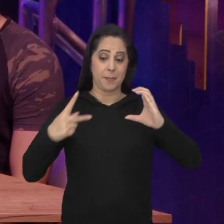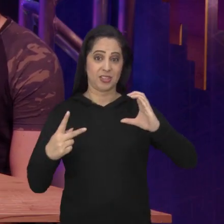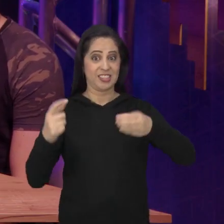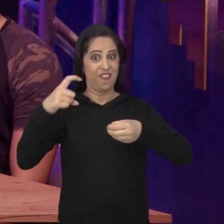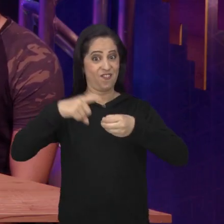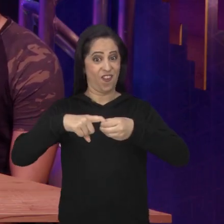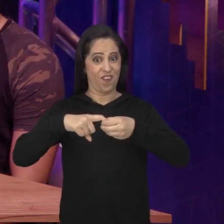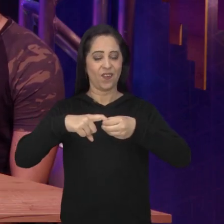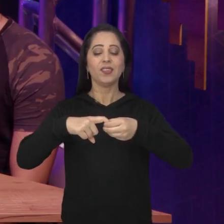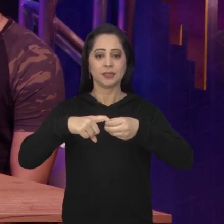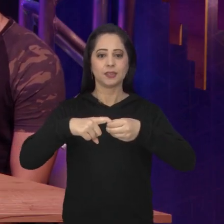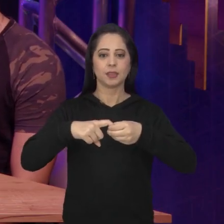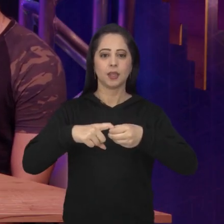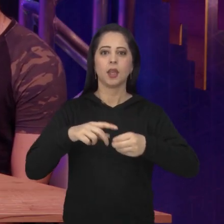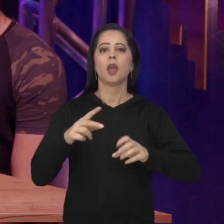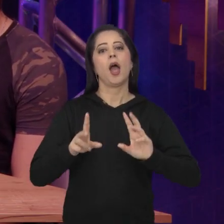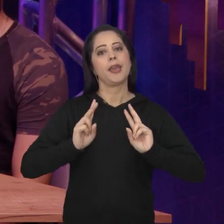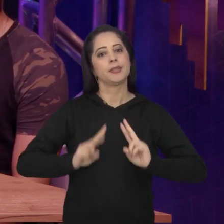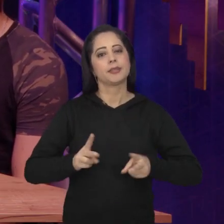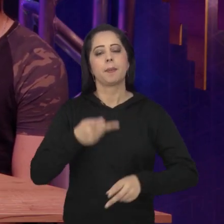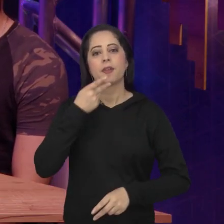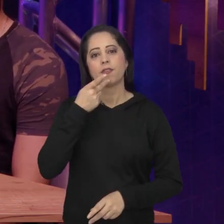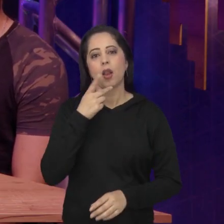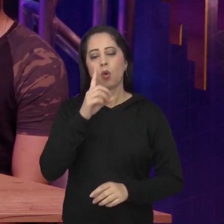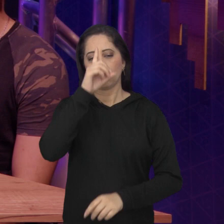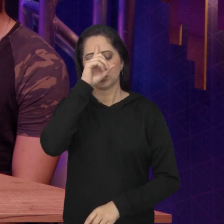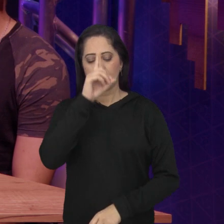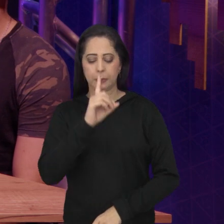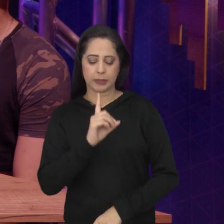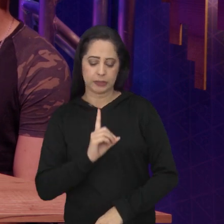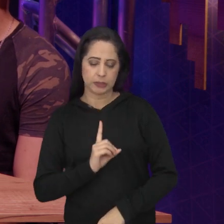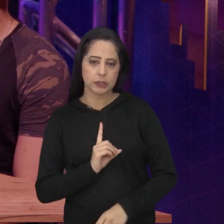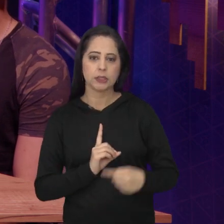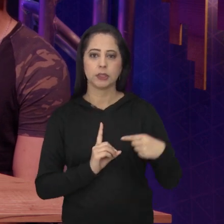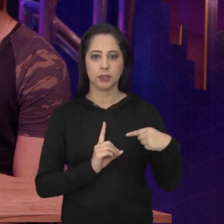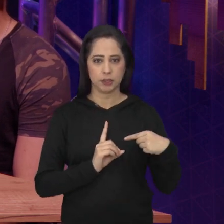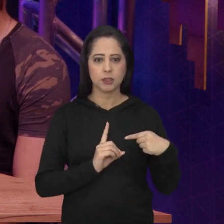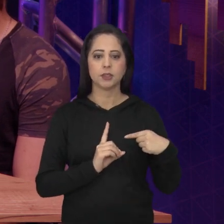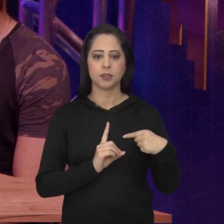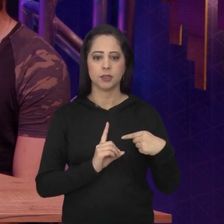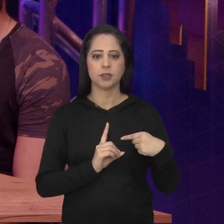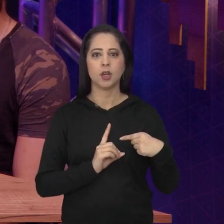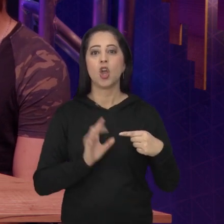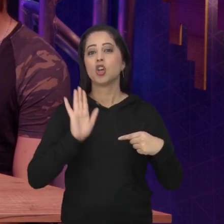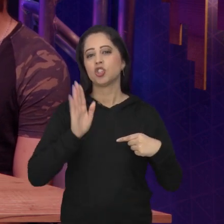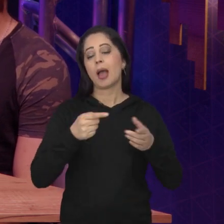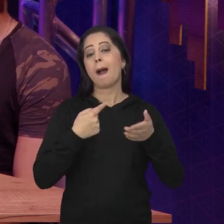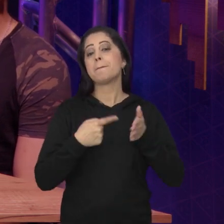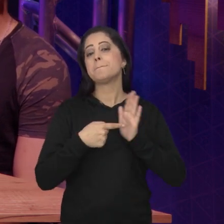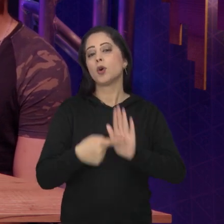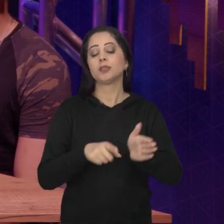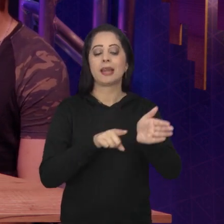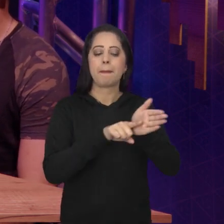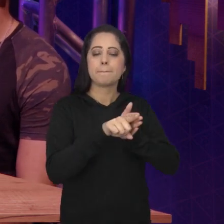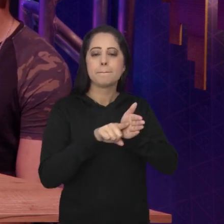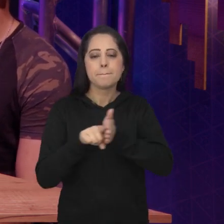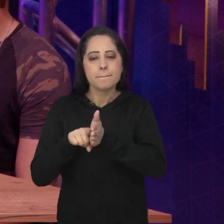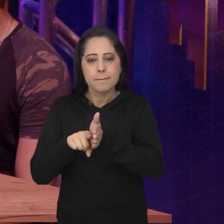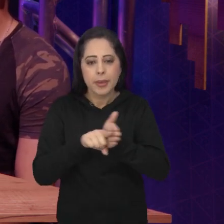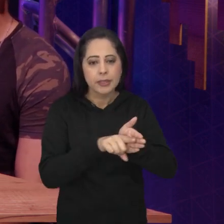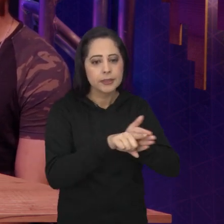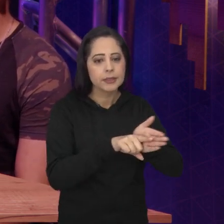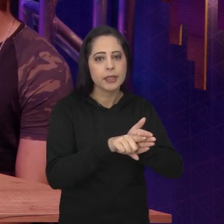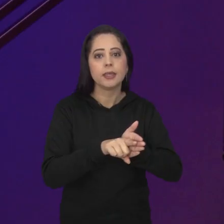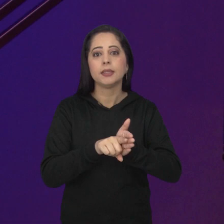volta com o Pode Ser e a gente falou, né, tanto sobre depressão, a gente trouxe números, falou